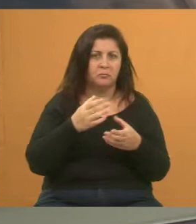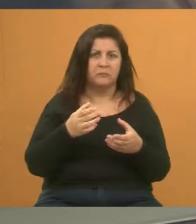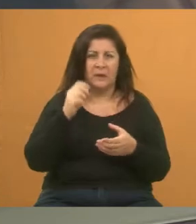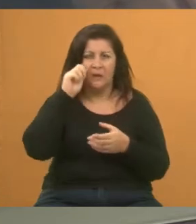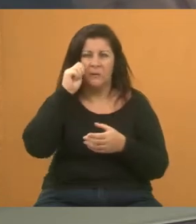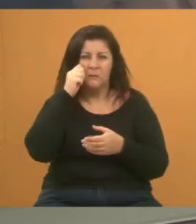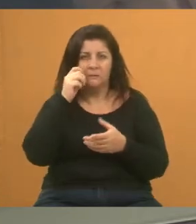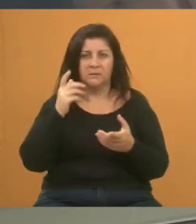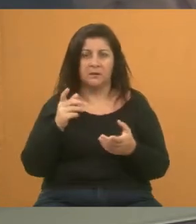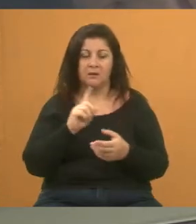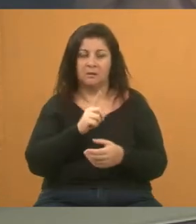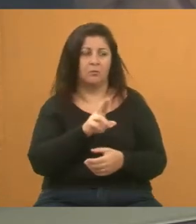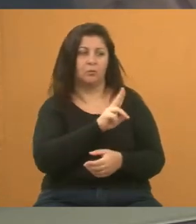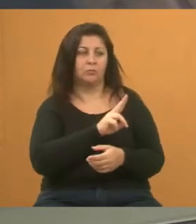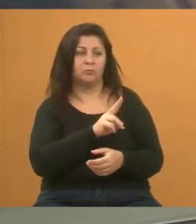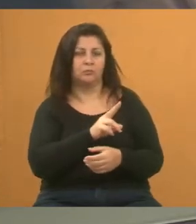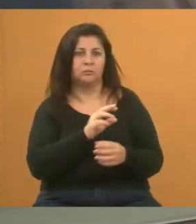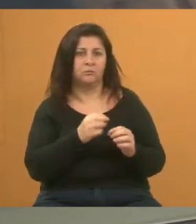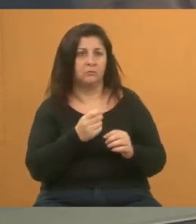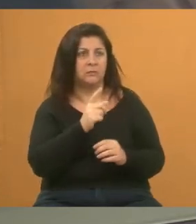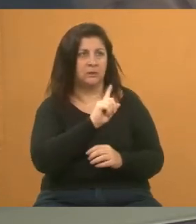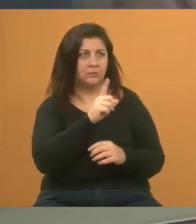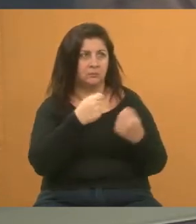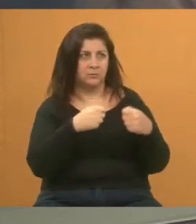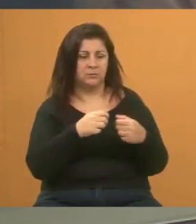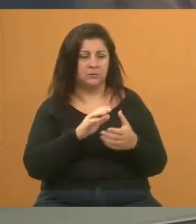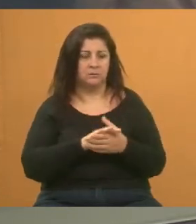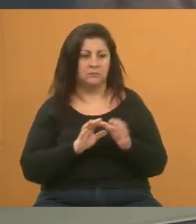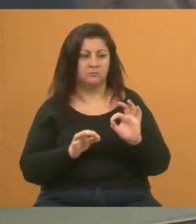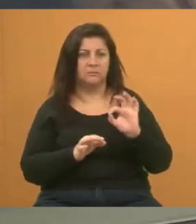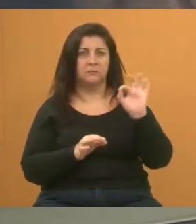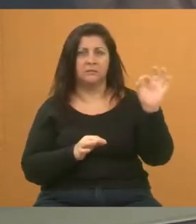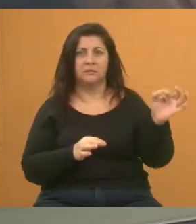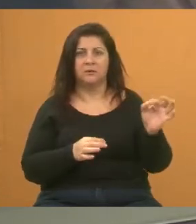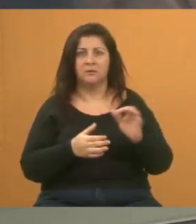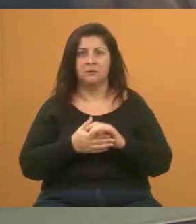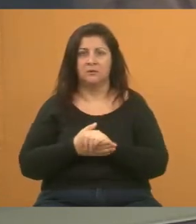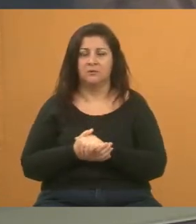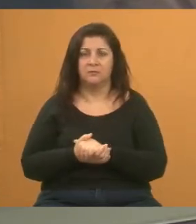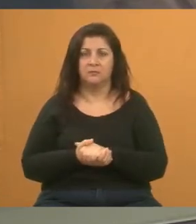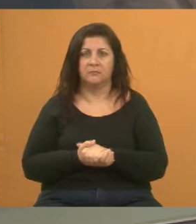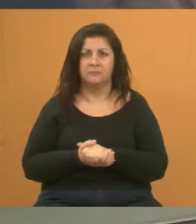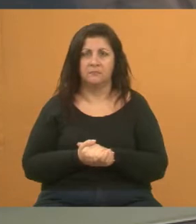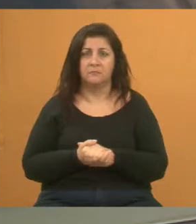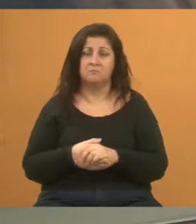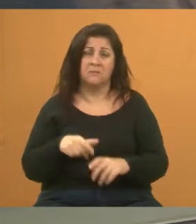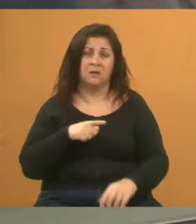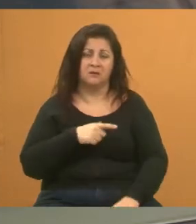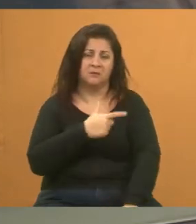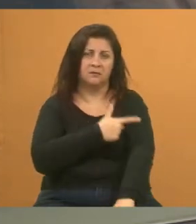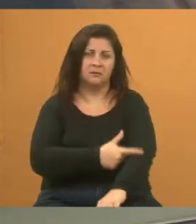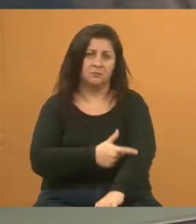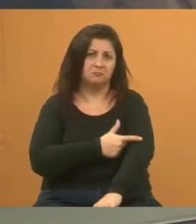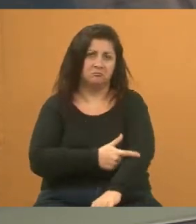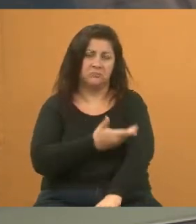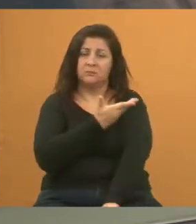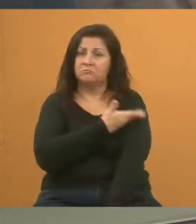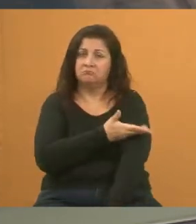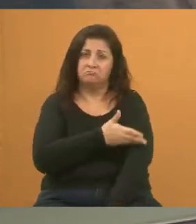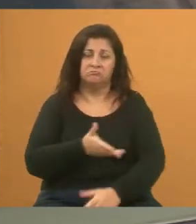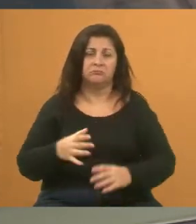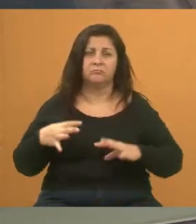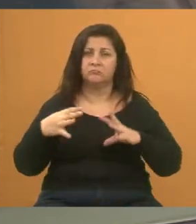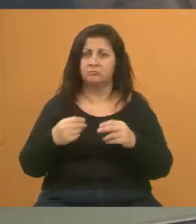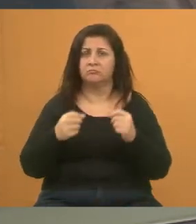eu dispenso o canudo, porque vem. Eu falo assim, não preciso do canudo, devolvo. Então, acho que também é uma questão de educação, de aprendizagem, e todo mundo